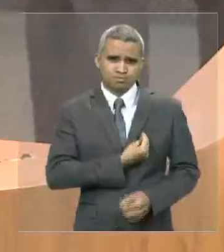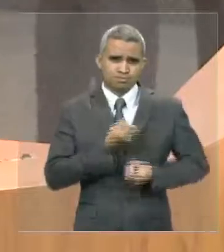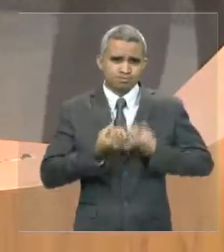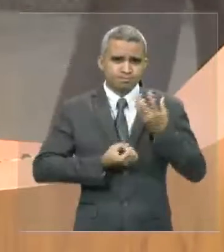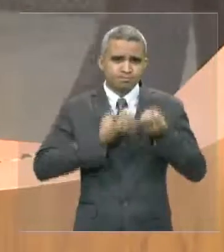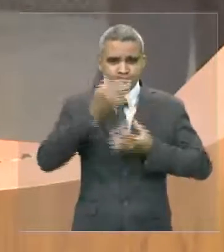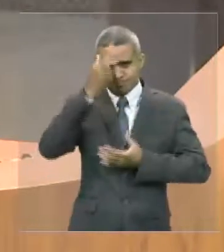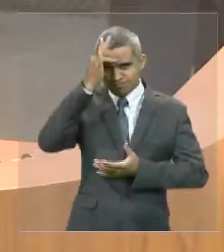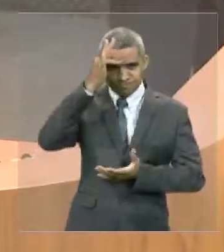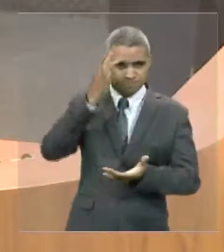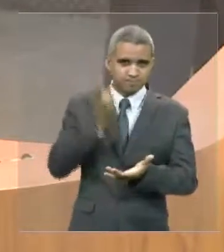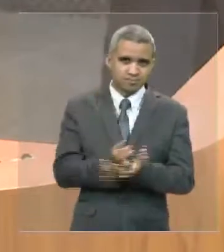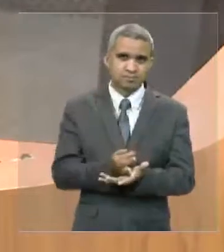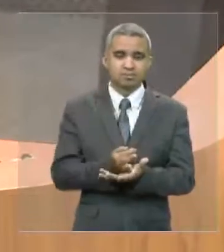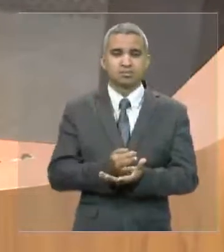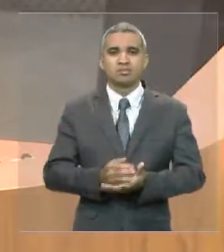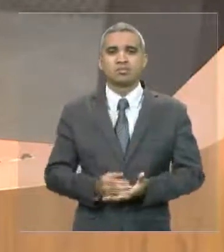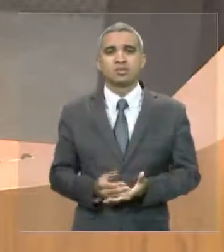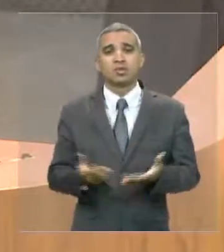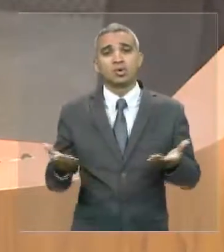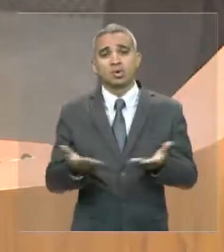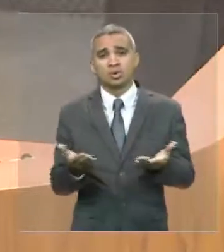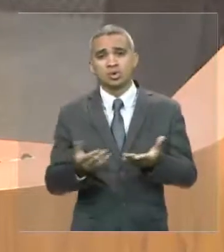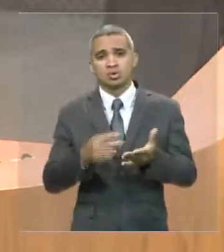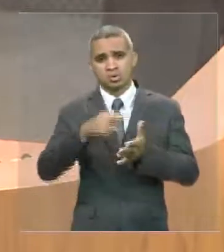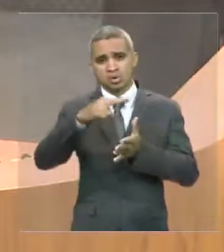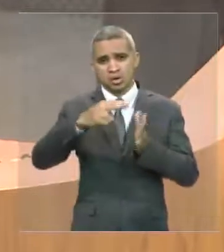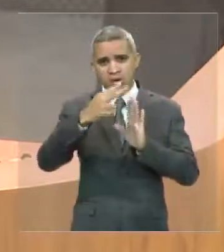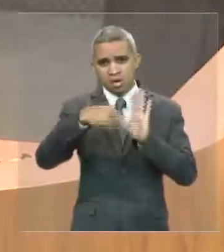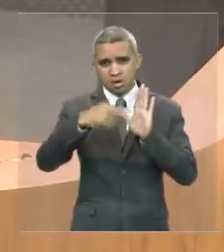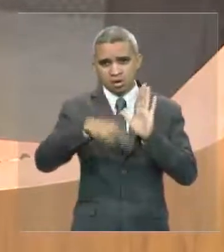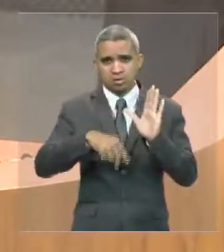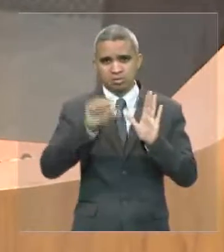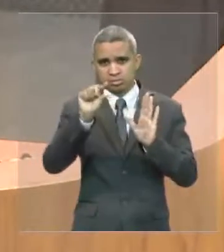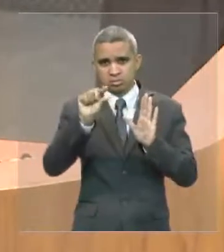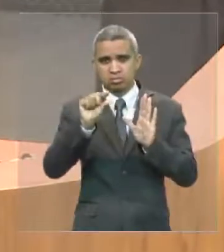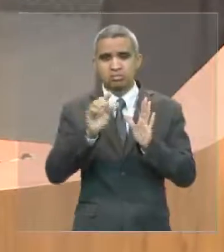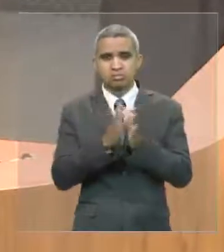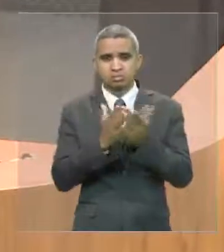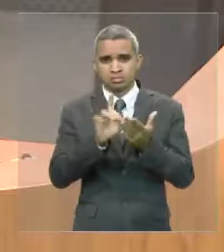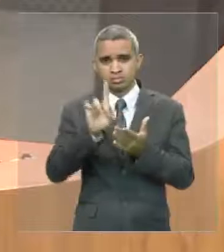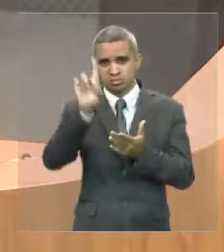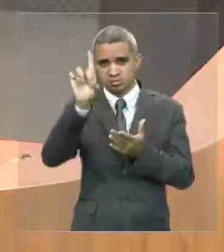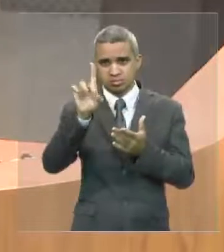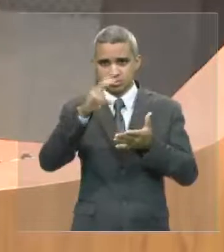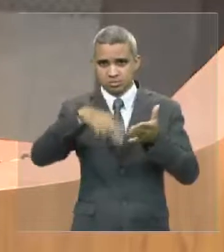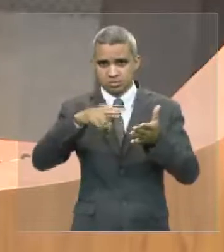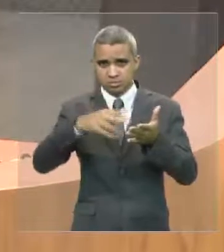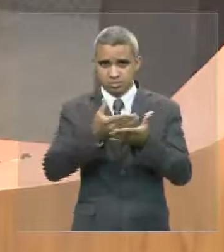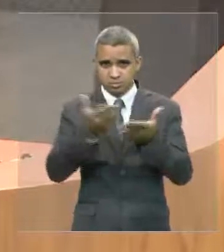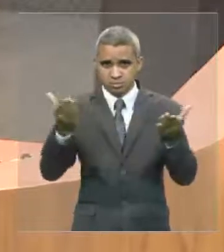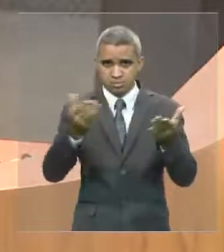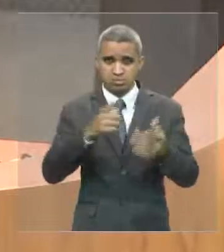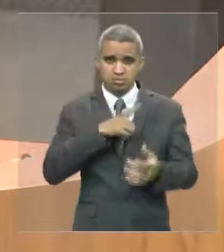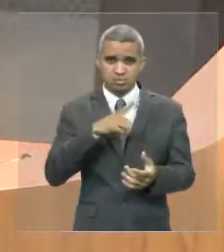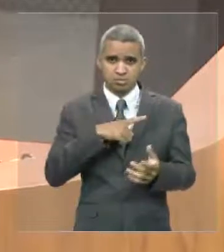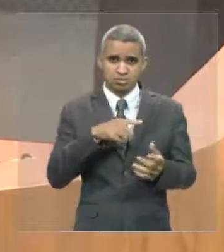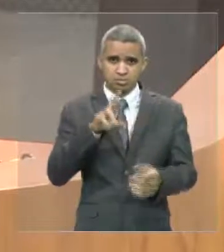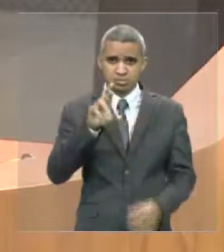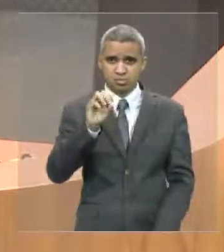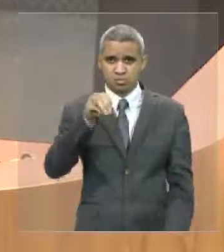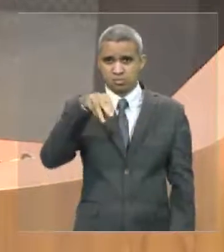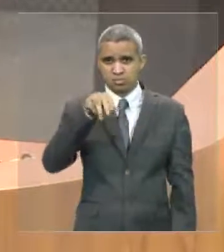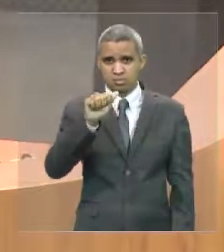um pedacinho da palavra de Deus com os senhores, que está em Romanos, capítulo